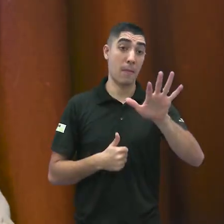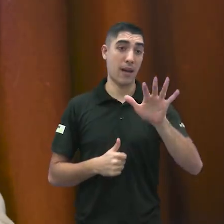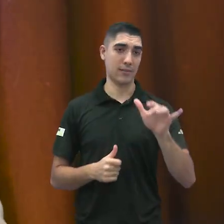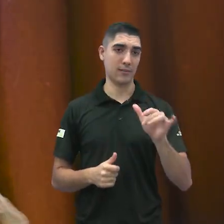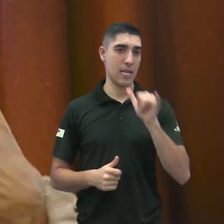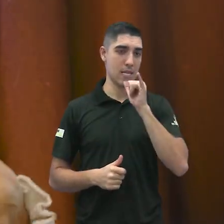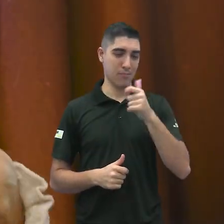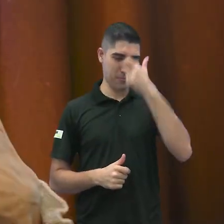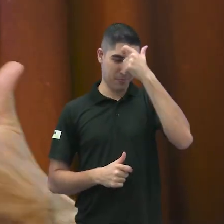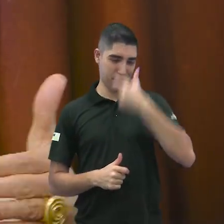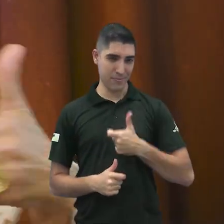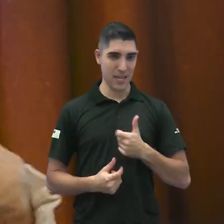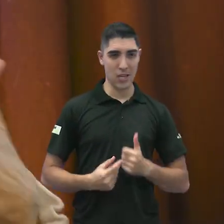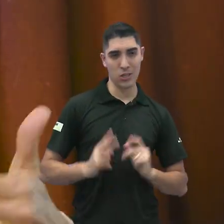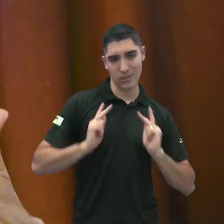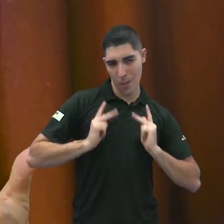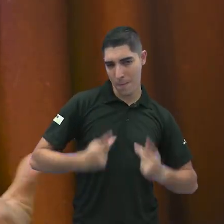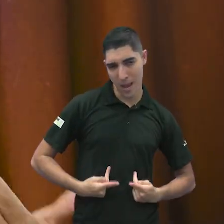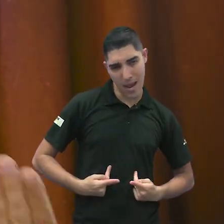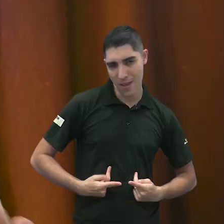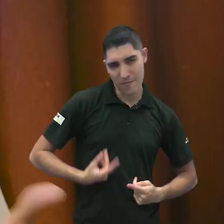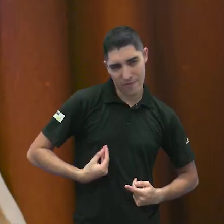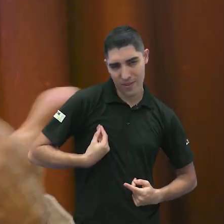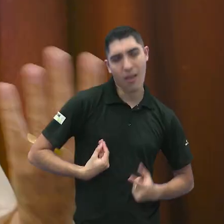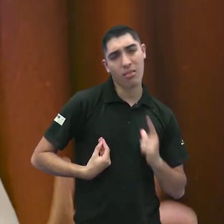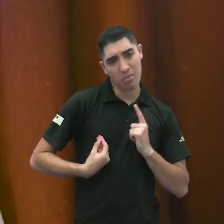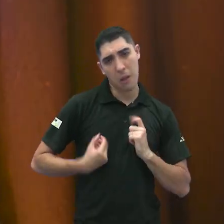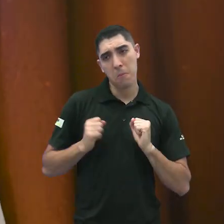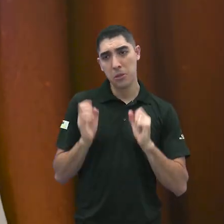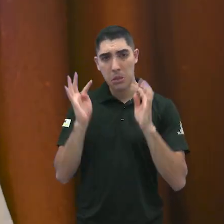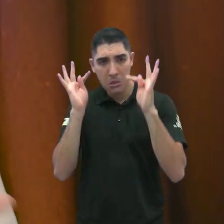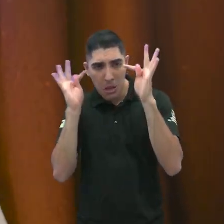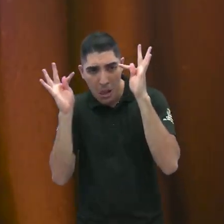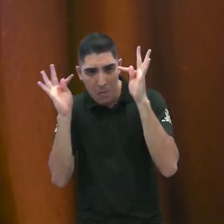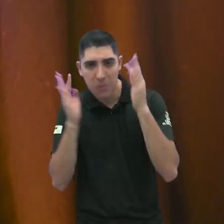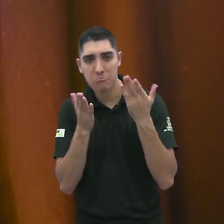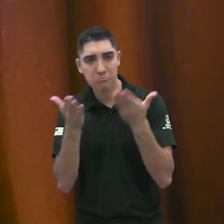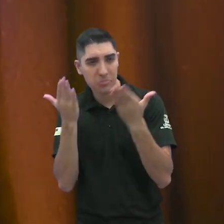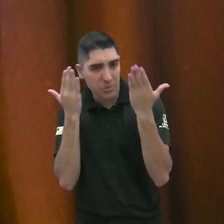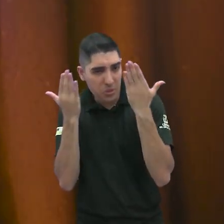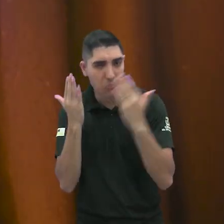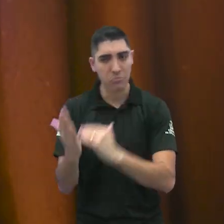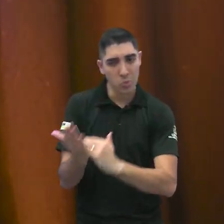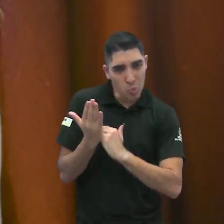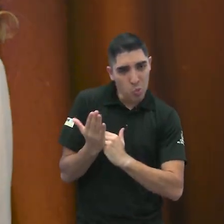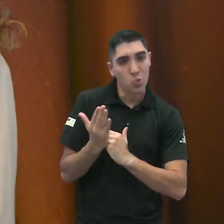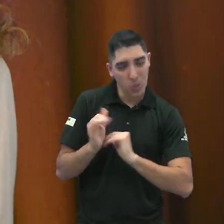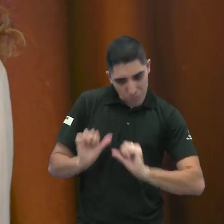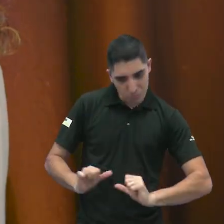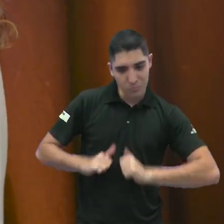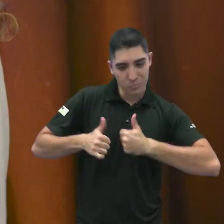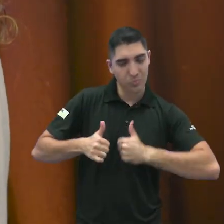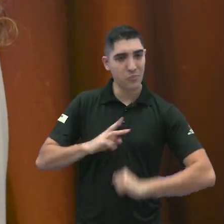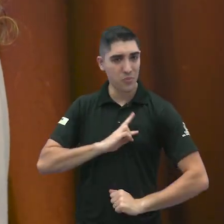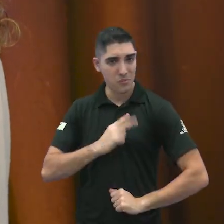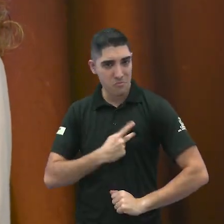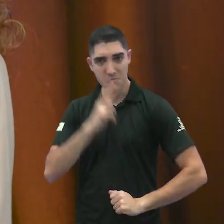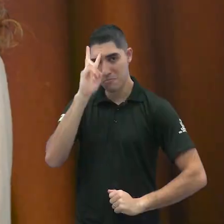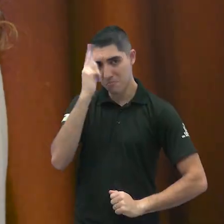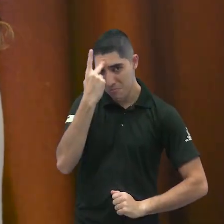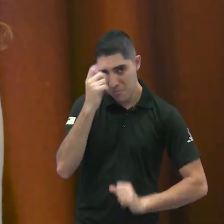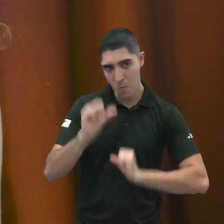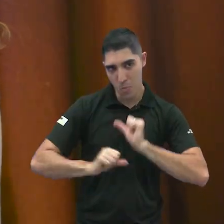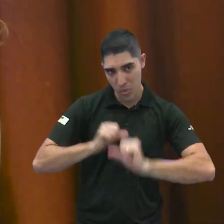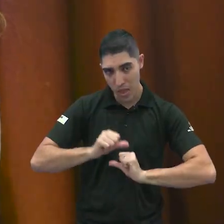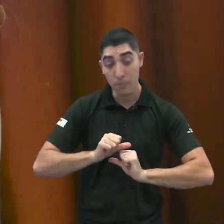Agora, nós, seres humanos, aqui no dia a dia, né? Quem me busca para fazer terapia está buscando uma solução nesse sentido. É importante que a